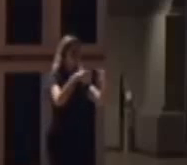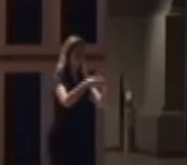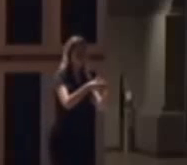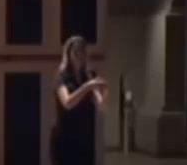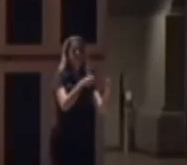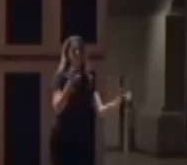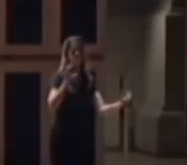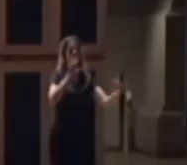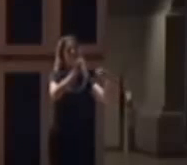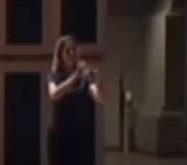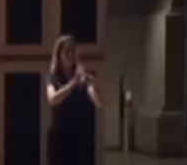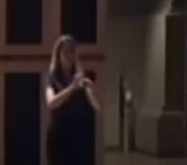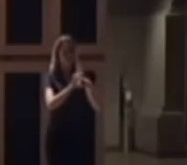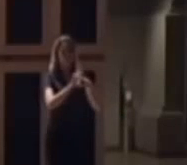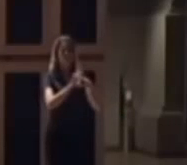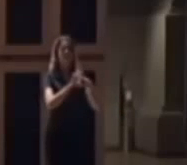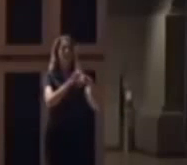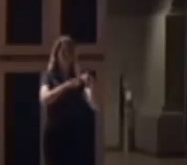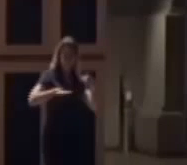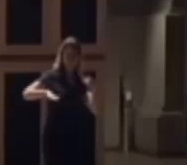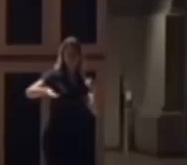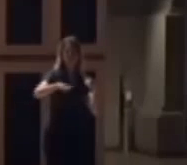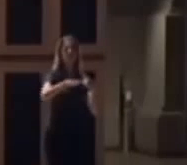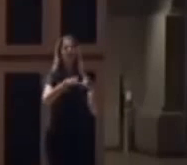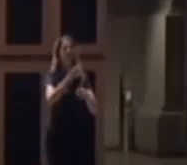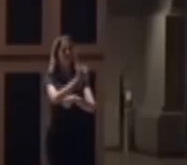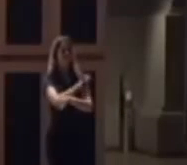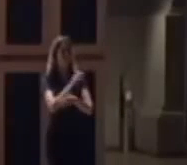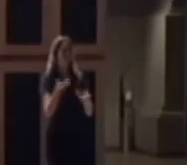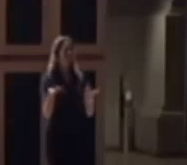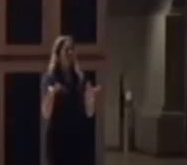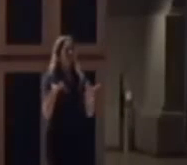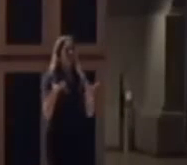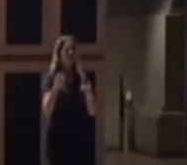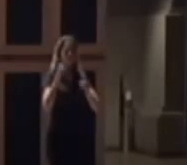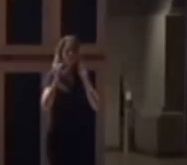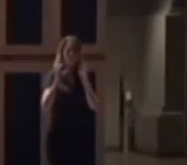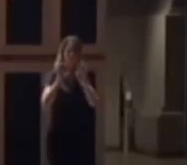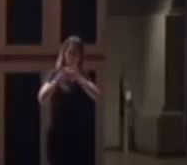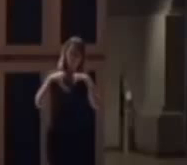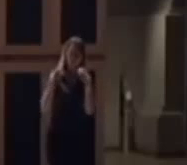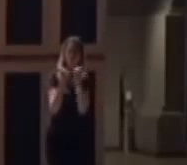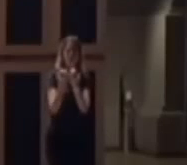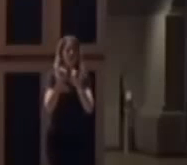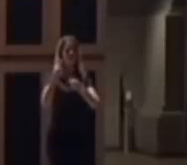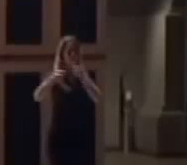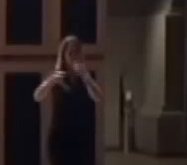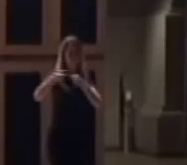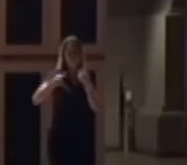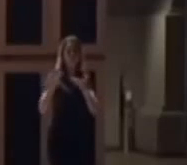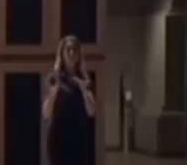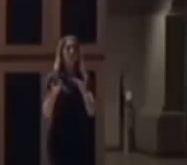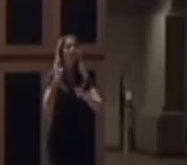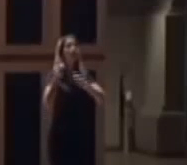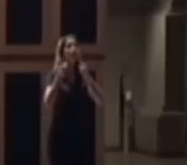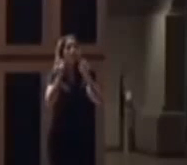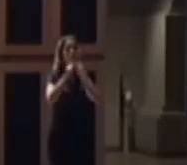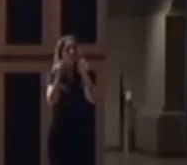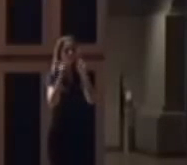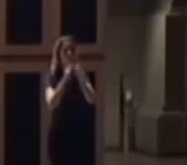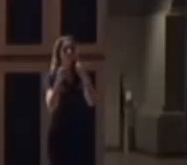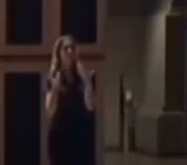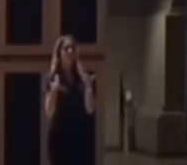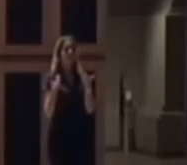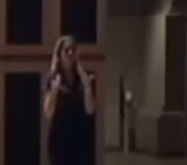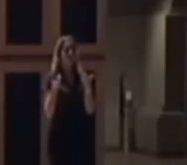parcerias diretamente, mas a própria sociedade civil, os conselhos de política pública, como é que a gente faz uma participação